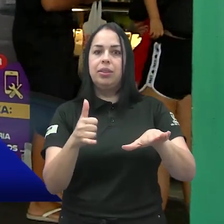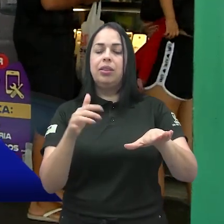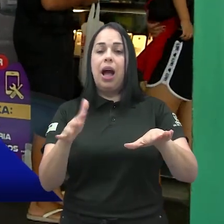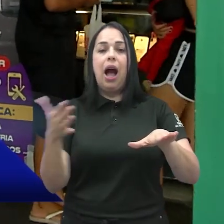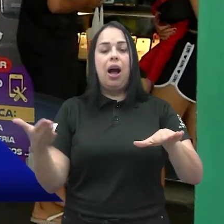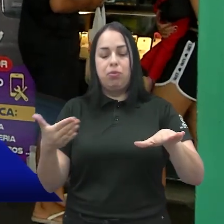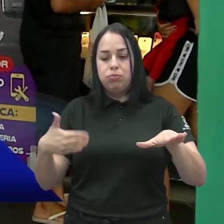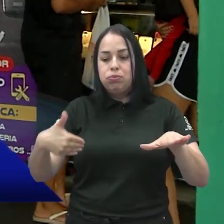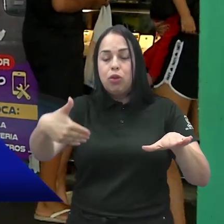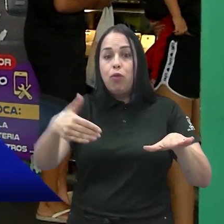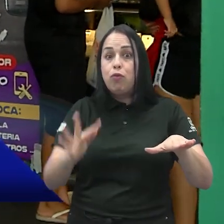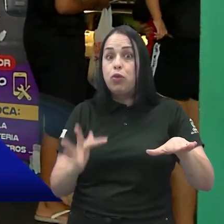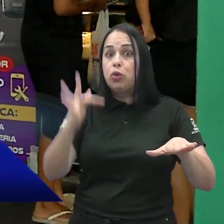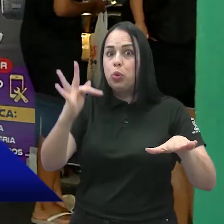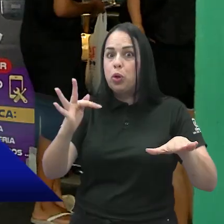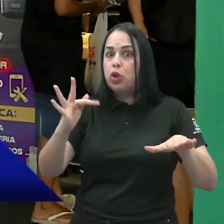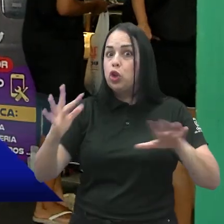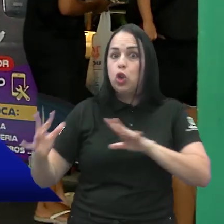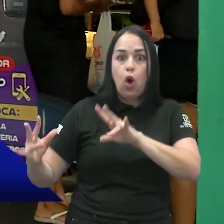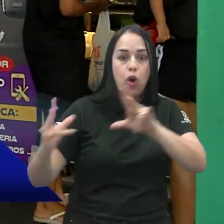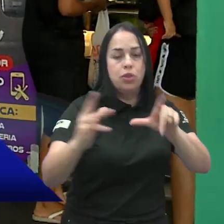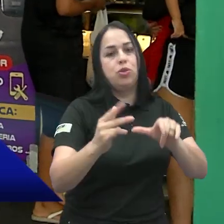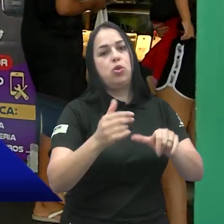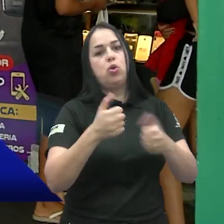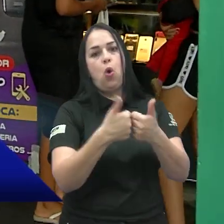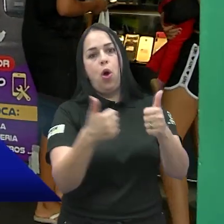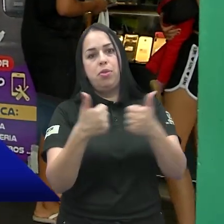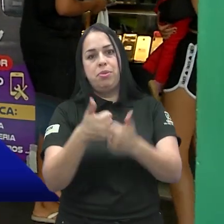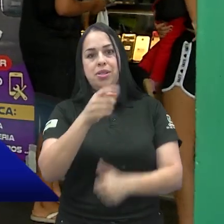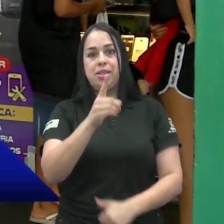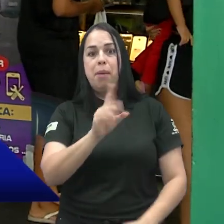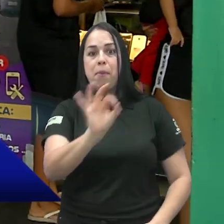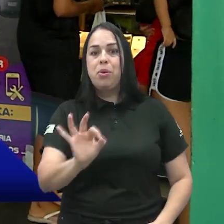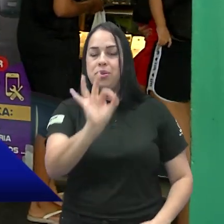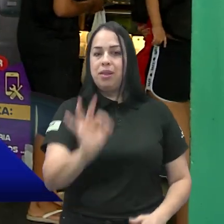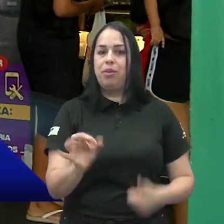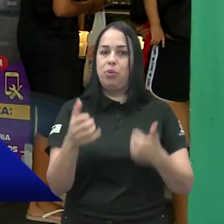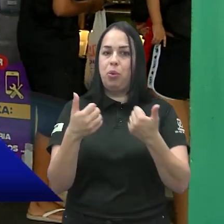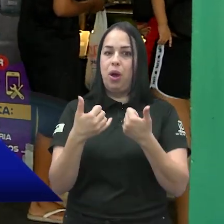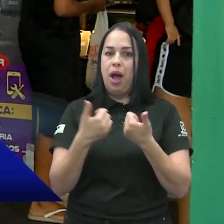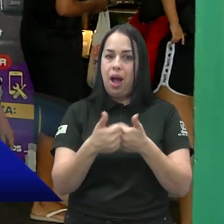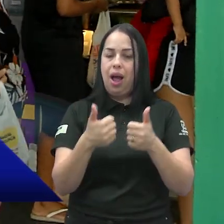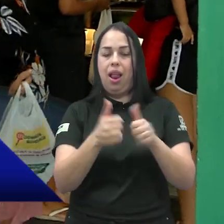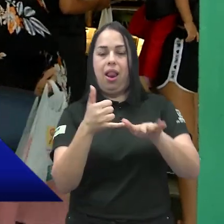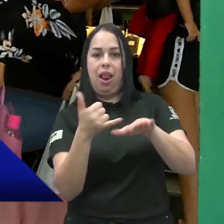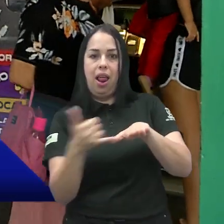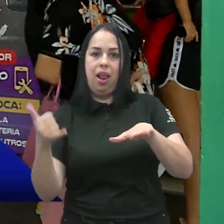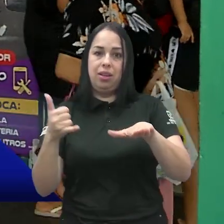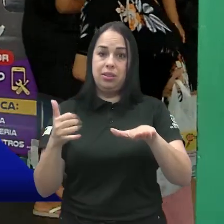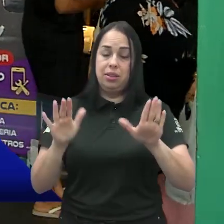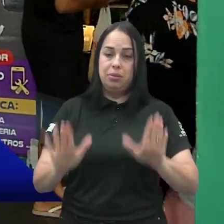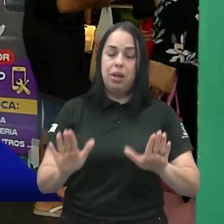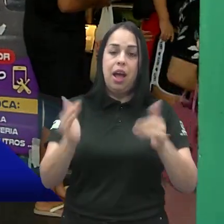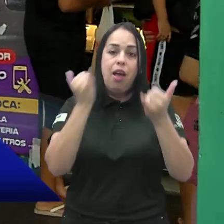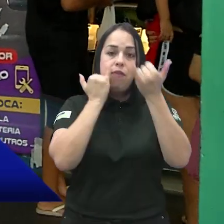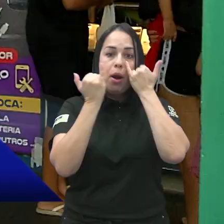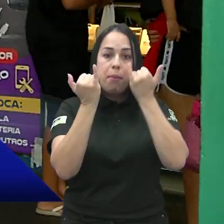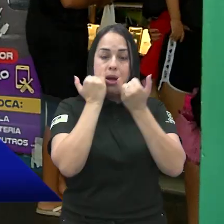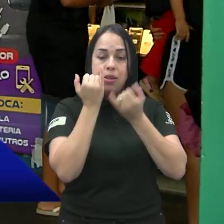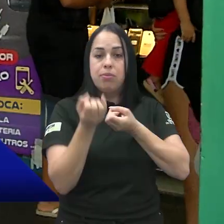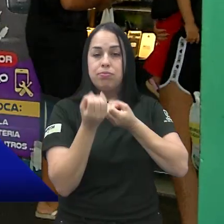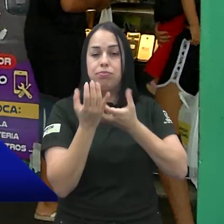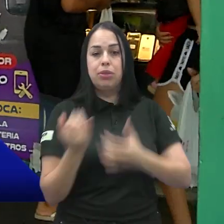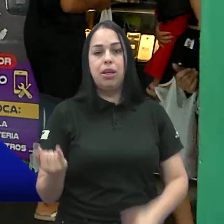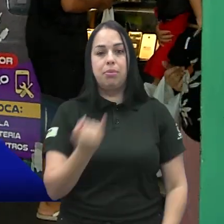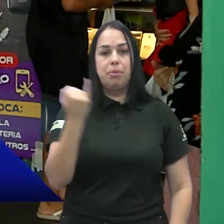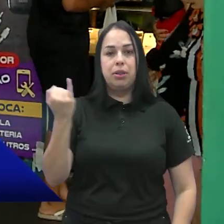pensa em colocar 100% futuramente da frota com ônibus elétricos. Importante informação,